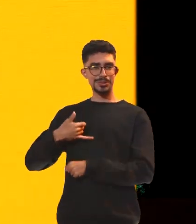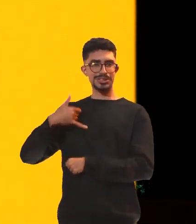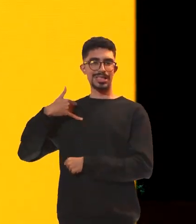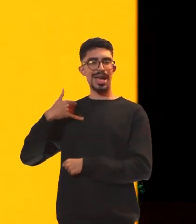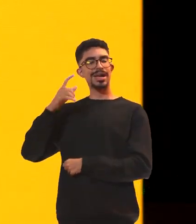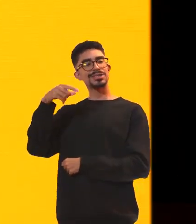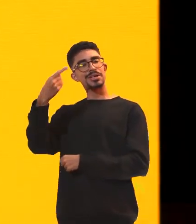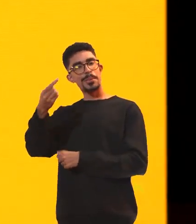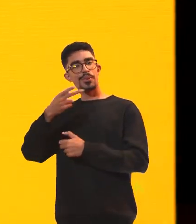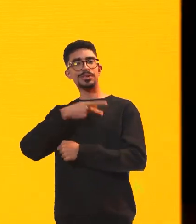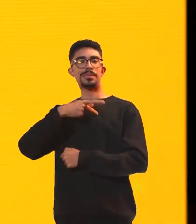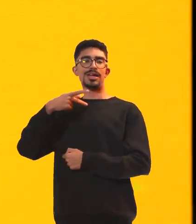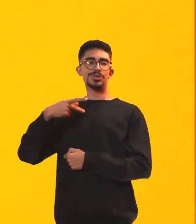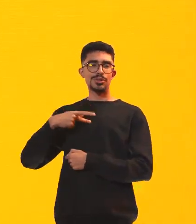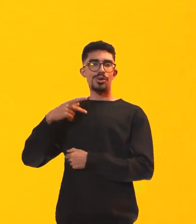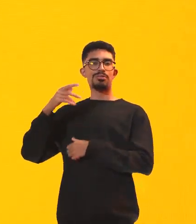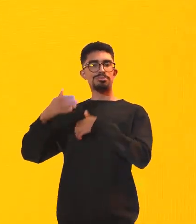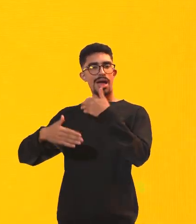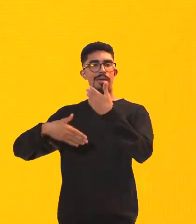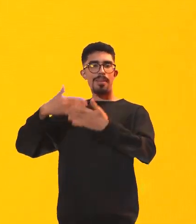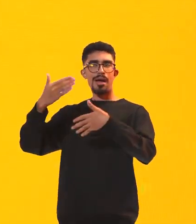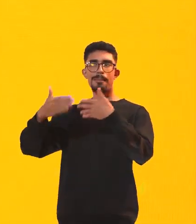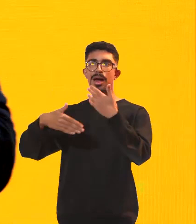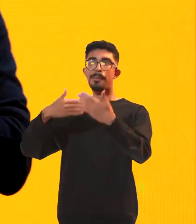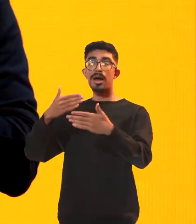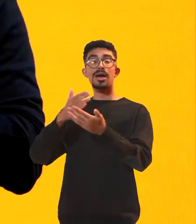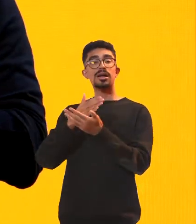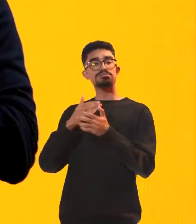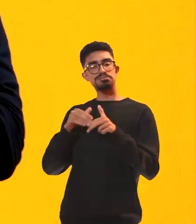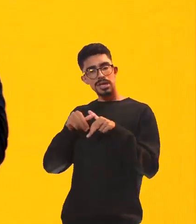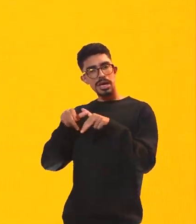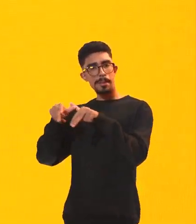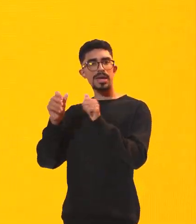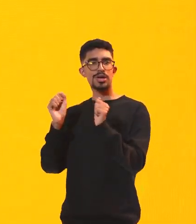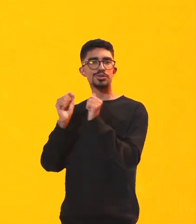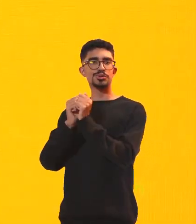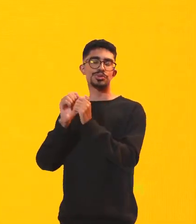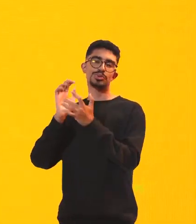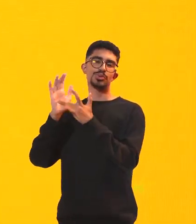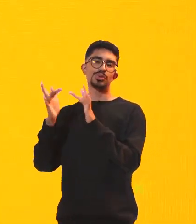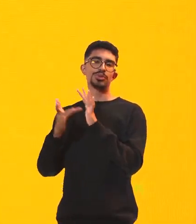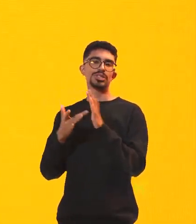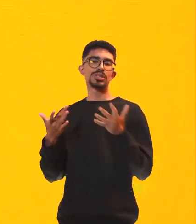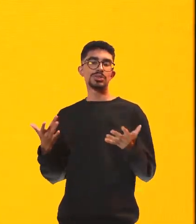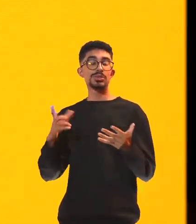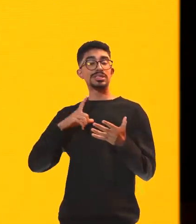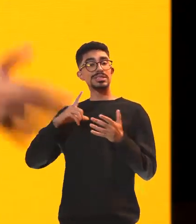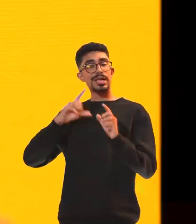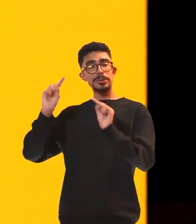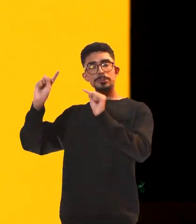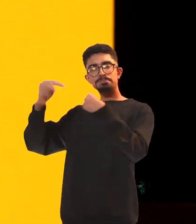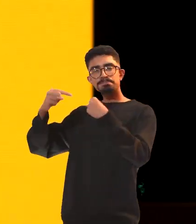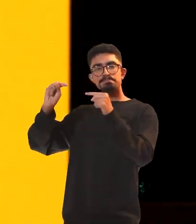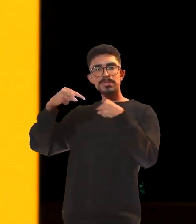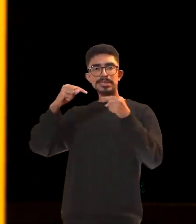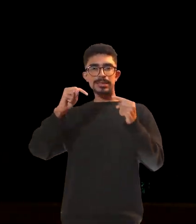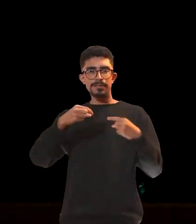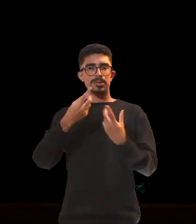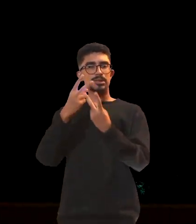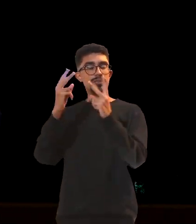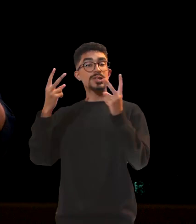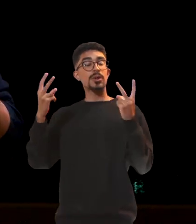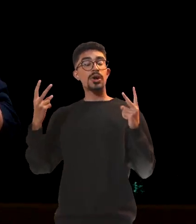ordenado pastor, nesse tempo, né, caminhando com Jesus, também tendo as minhas lutas, os meus desafios, as minhas vitórias com